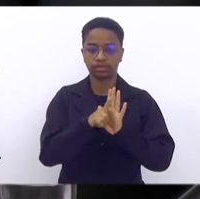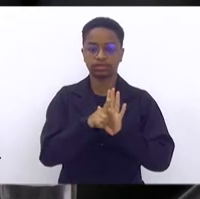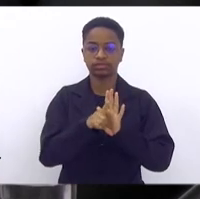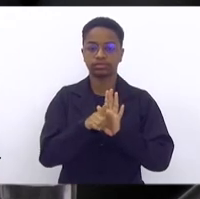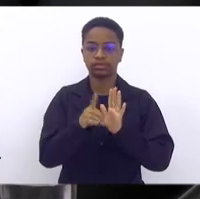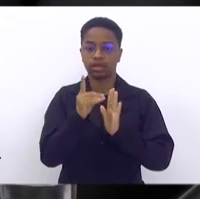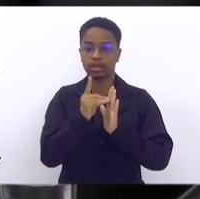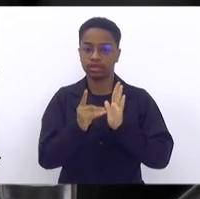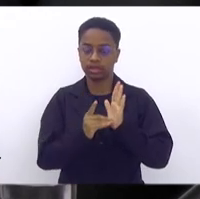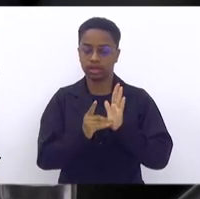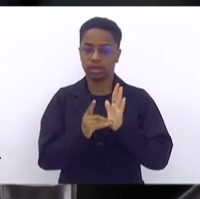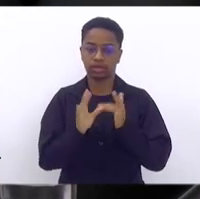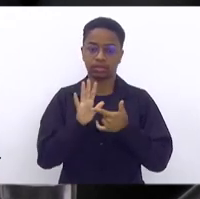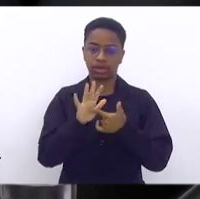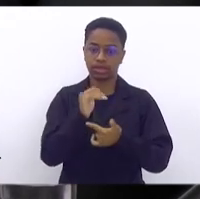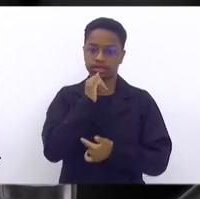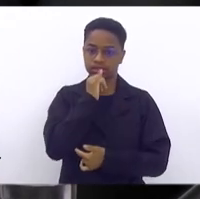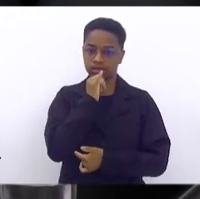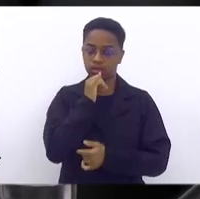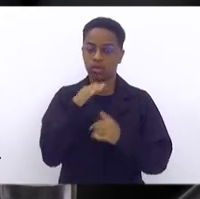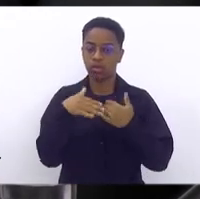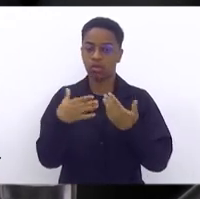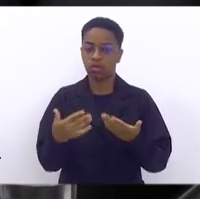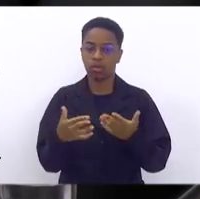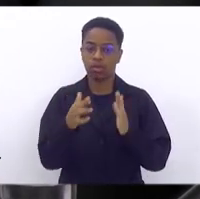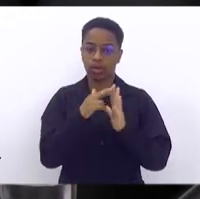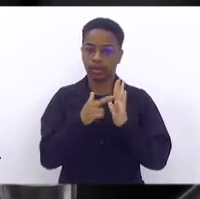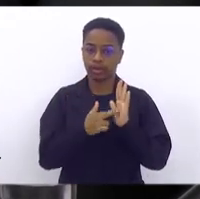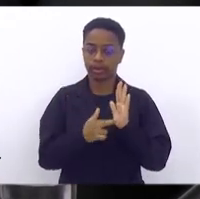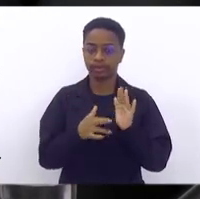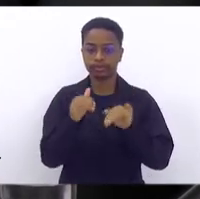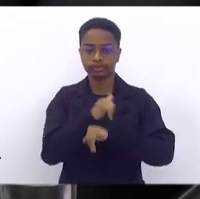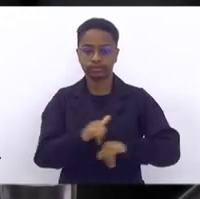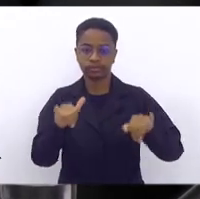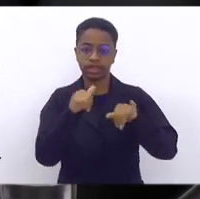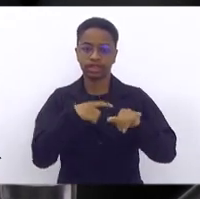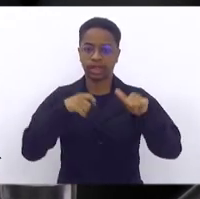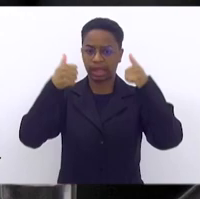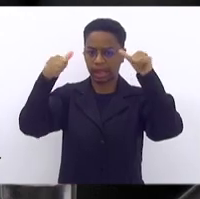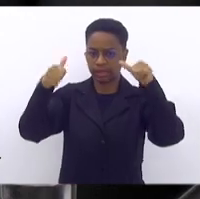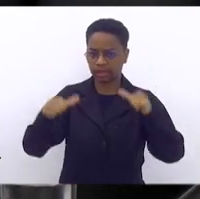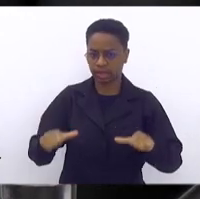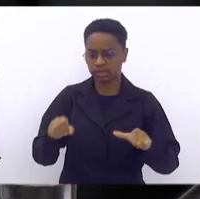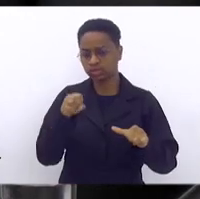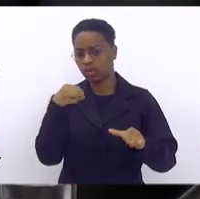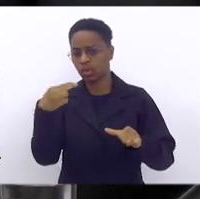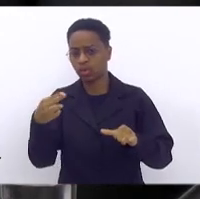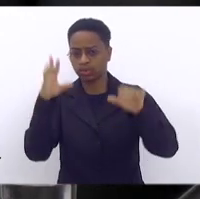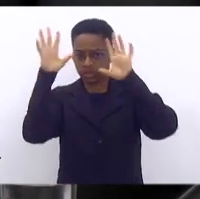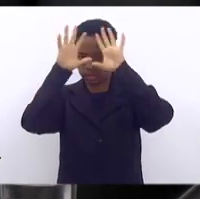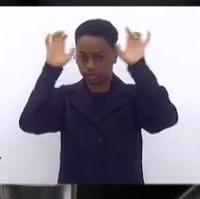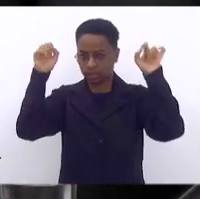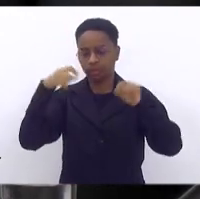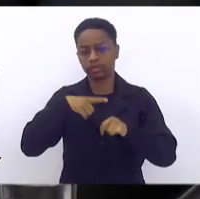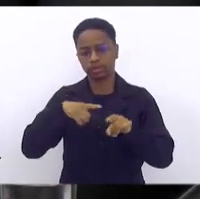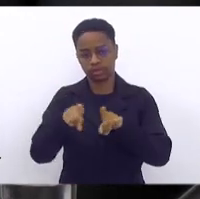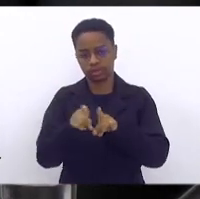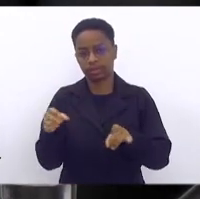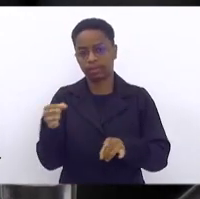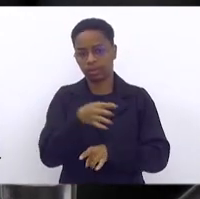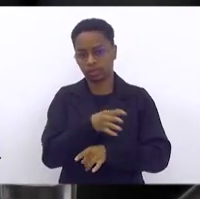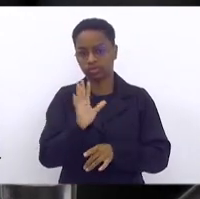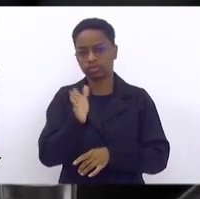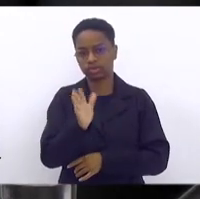vai expor, por exemplo, sobre o critério de divulgação, vai ser um cartaz, né? Enfim. O próprio tribunal também tem um cartaz pronto, né, que